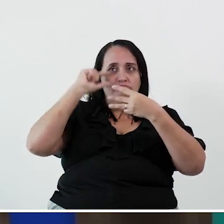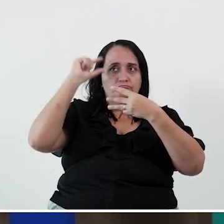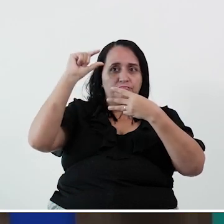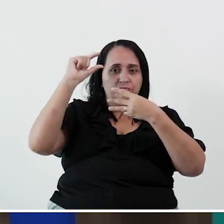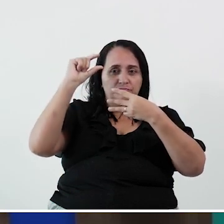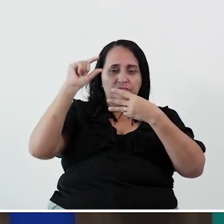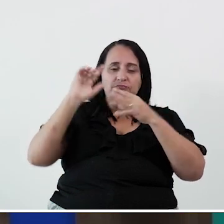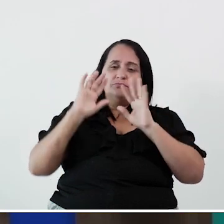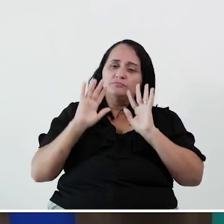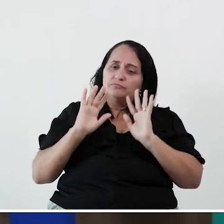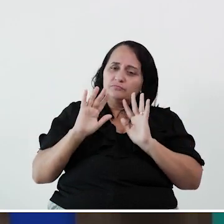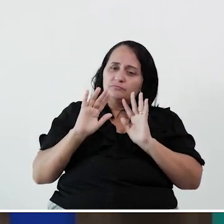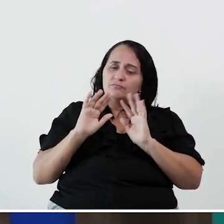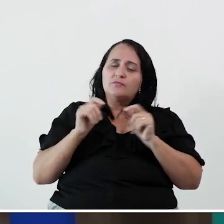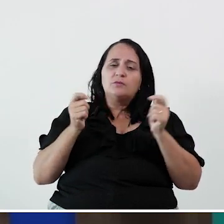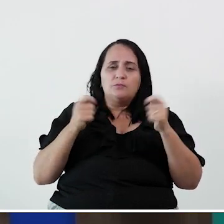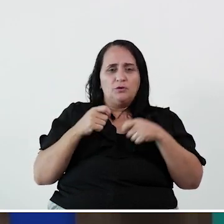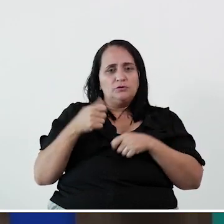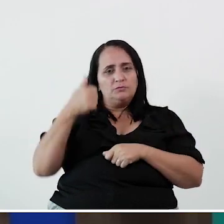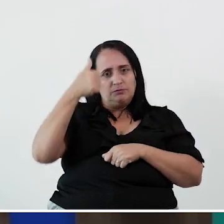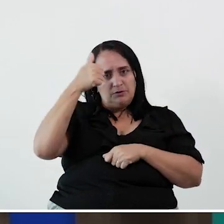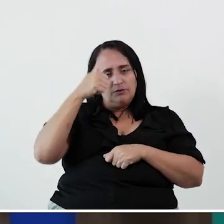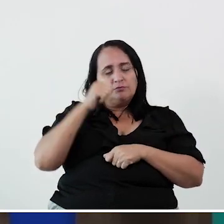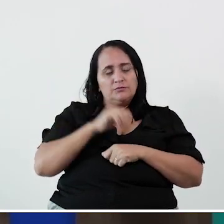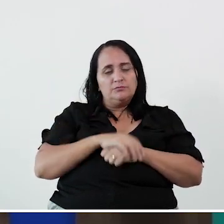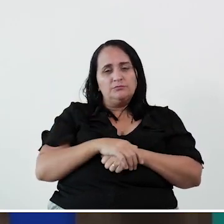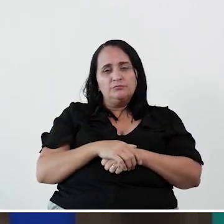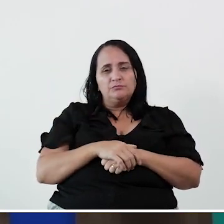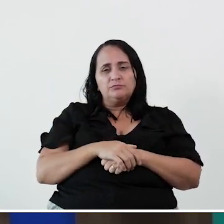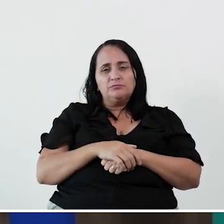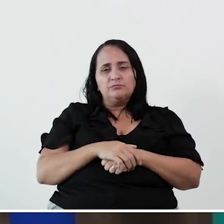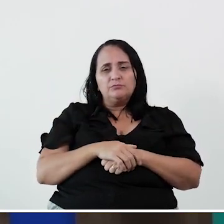divisão. Que eu tenha, por exemplo,